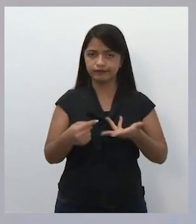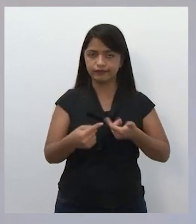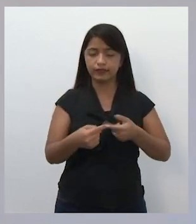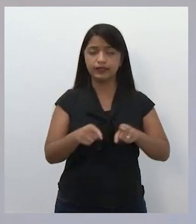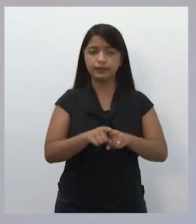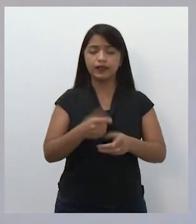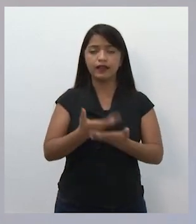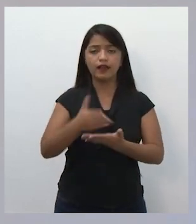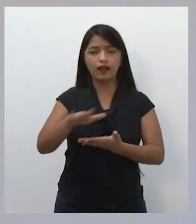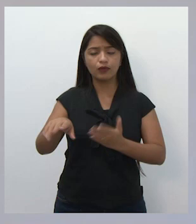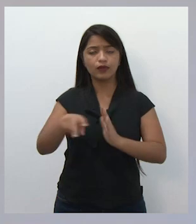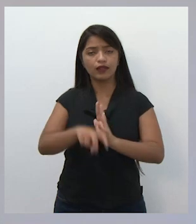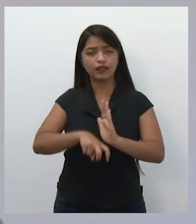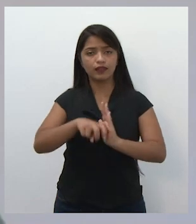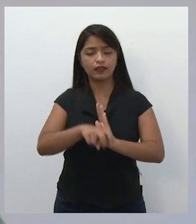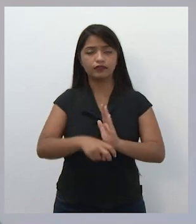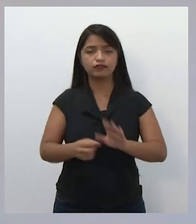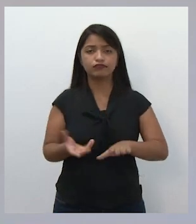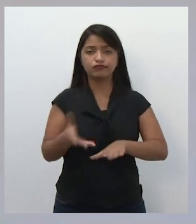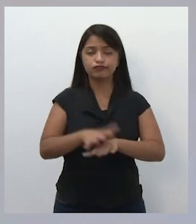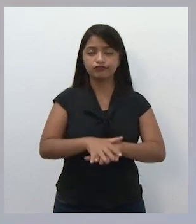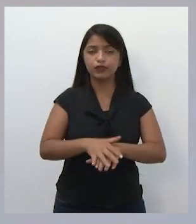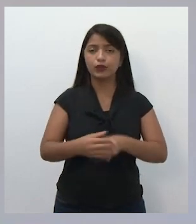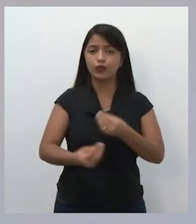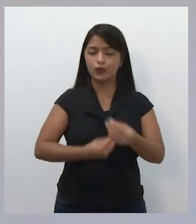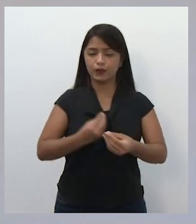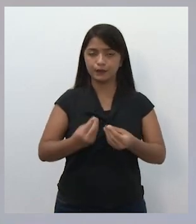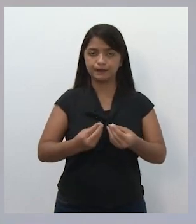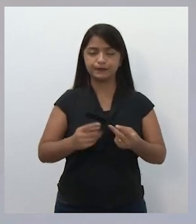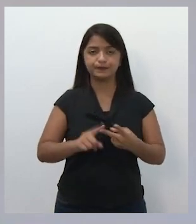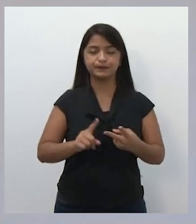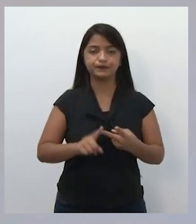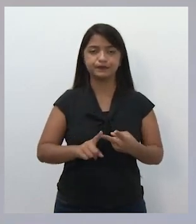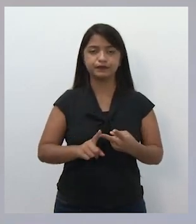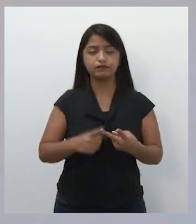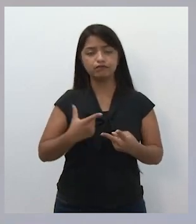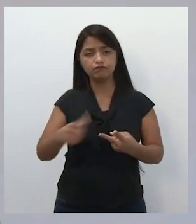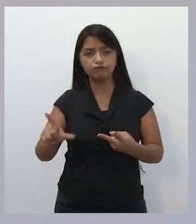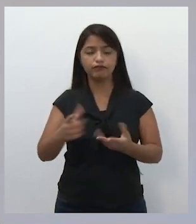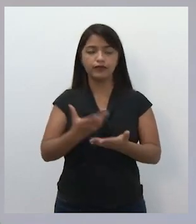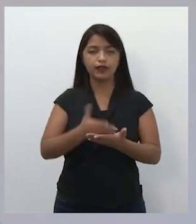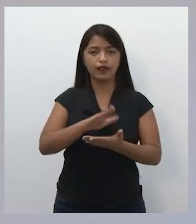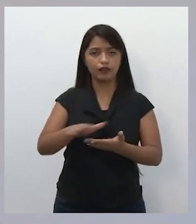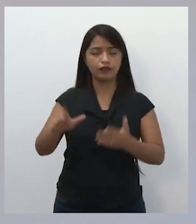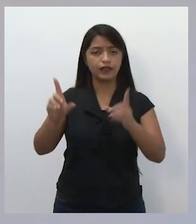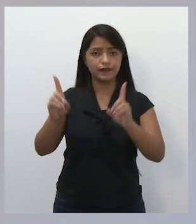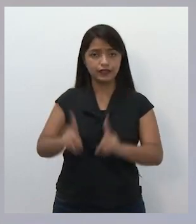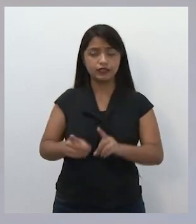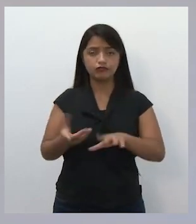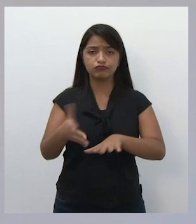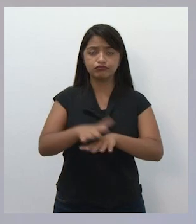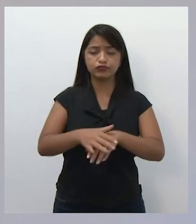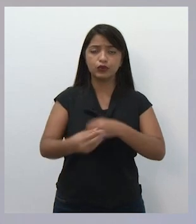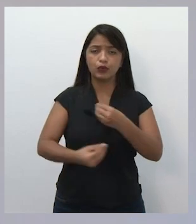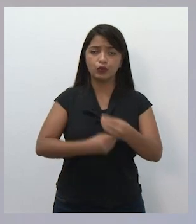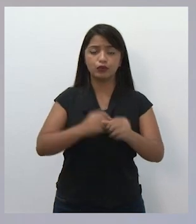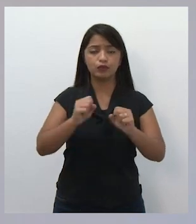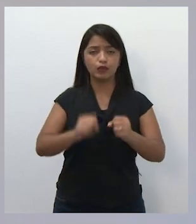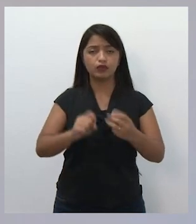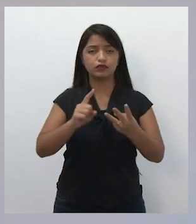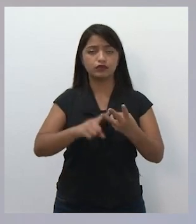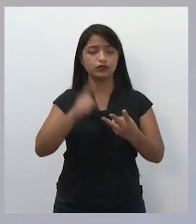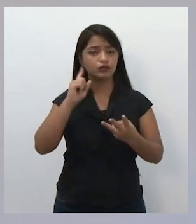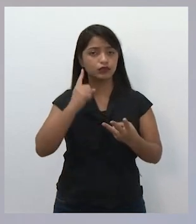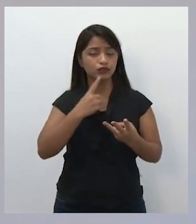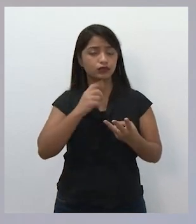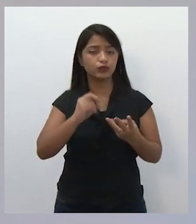que é cadeirante, como incluir o aluno que tem alguma deficiência, né, auditiva ou visual. Então,